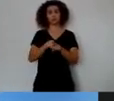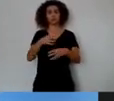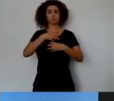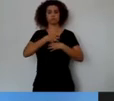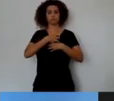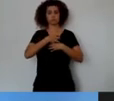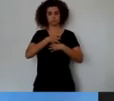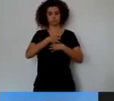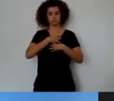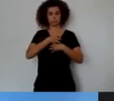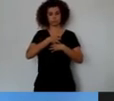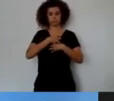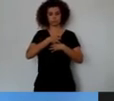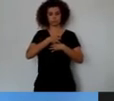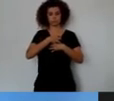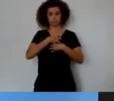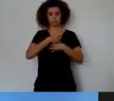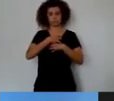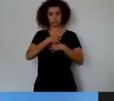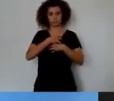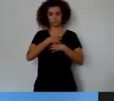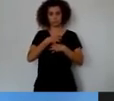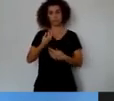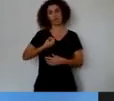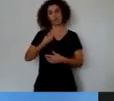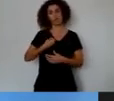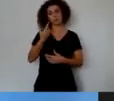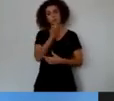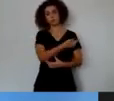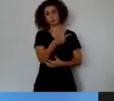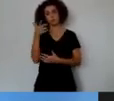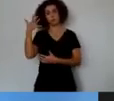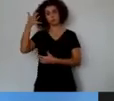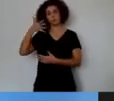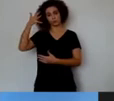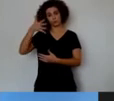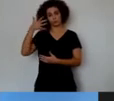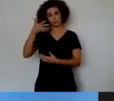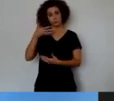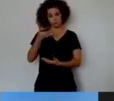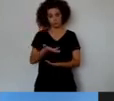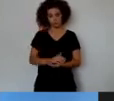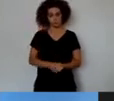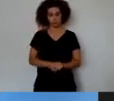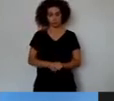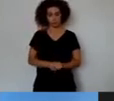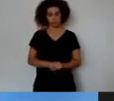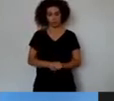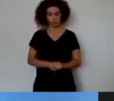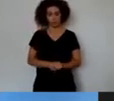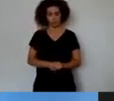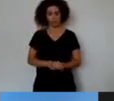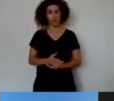que represente a fala de todos os outros, né? Porque isso acaba desresponsabilizando a gente, né? Então, se a gente, ah, já coloquei uma